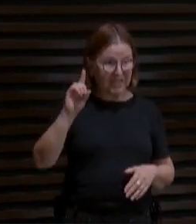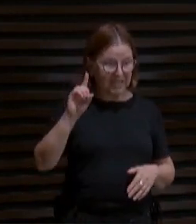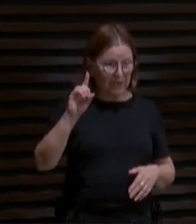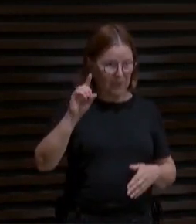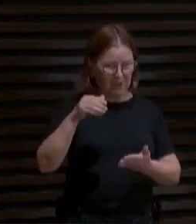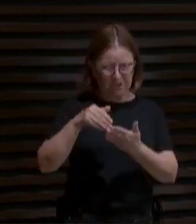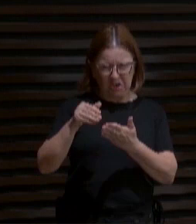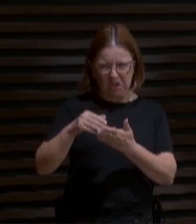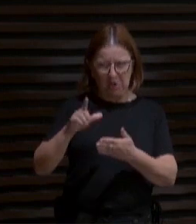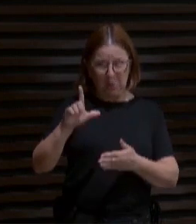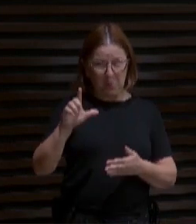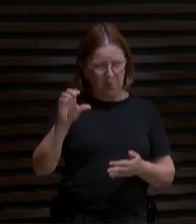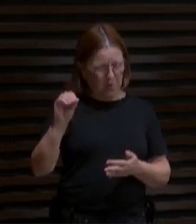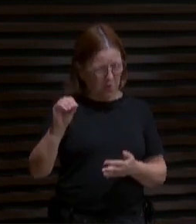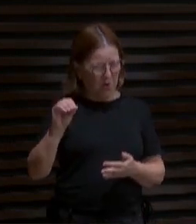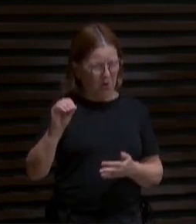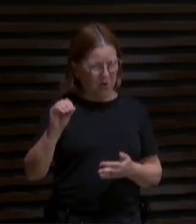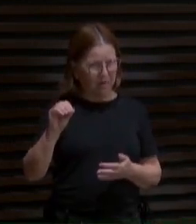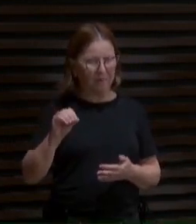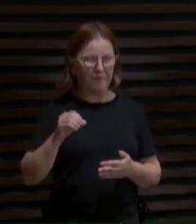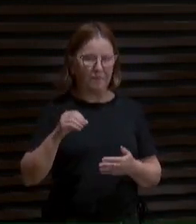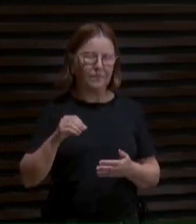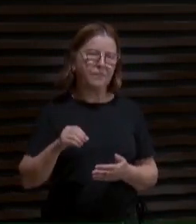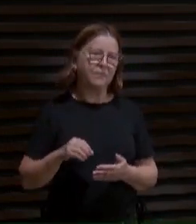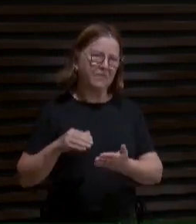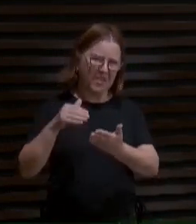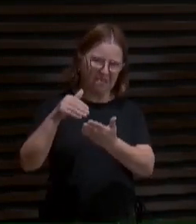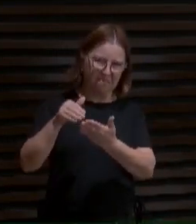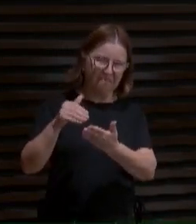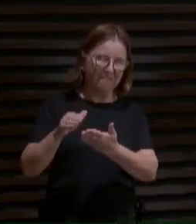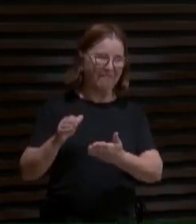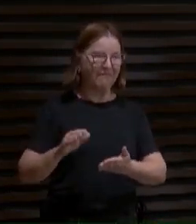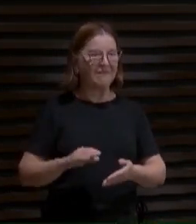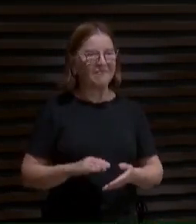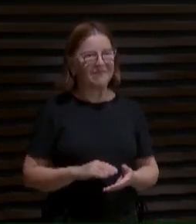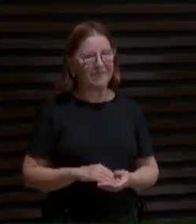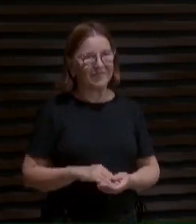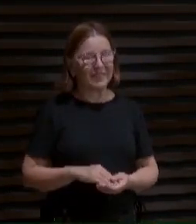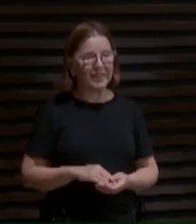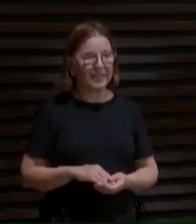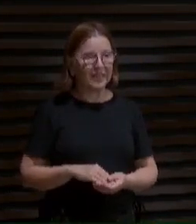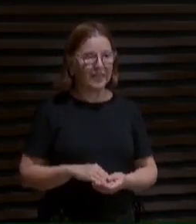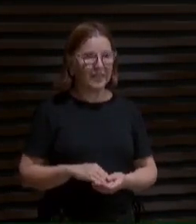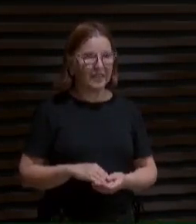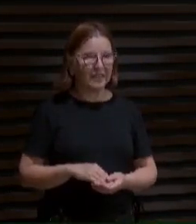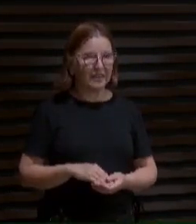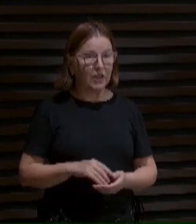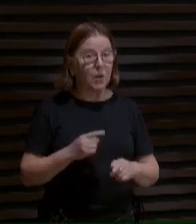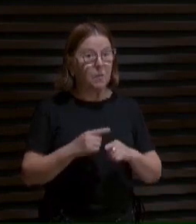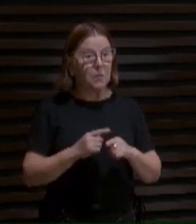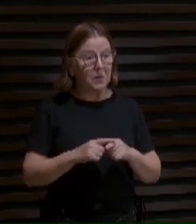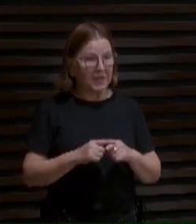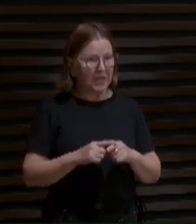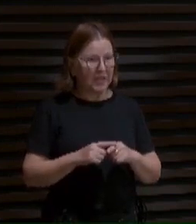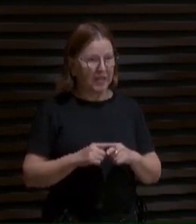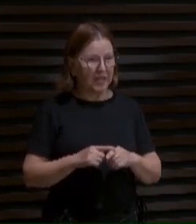tranco. E arranca dizendo, ó, por quê? Porque a cultura